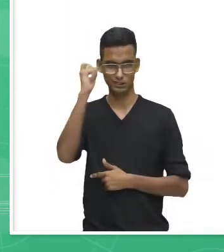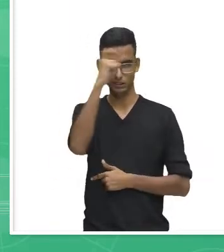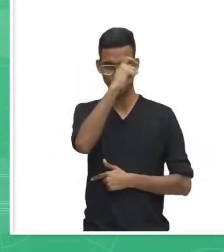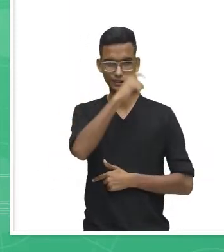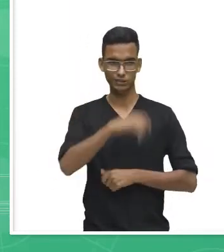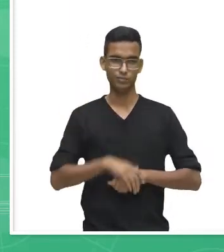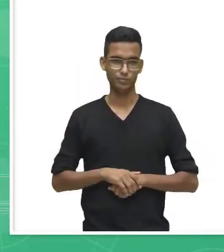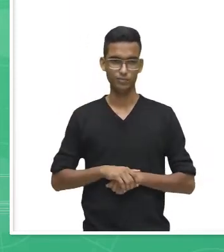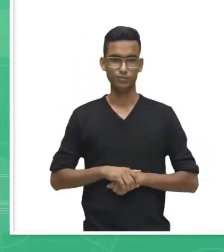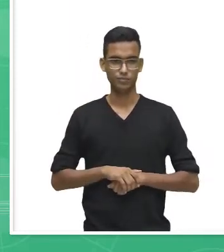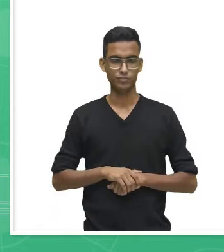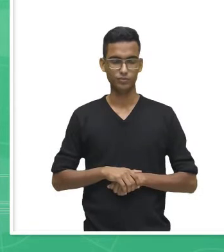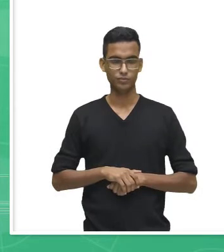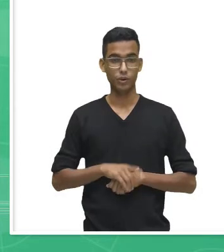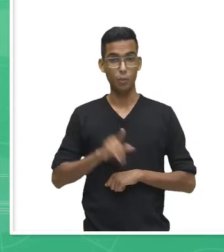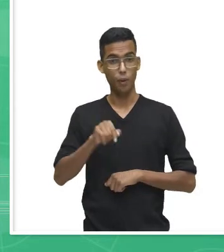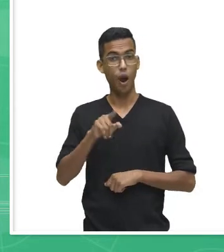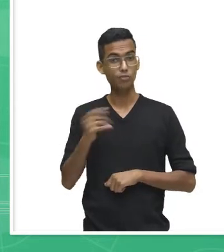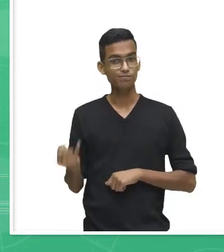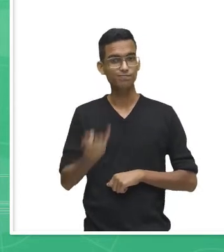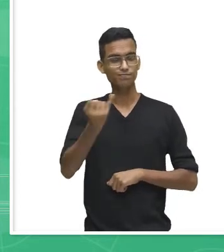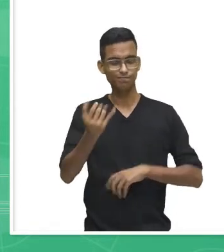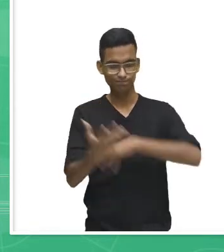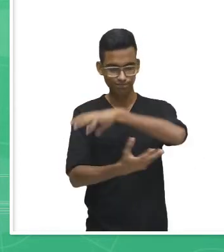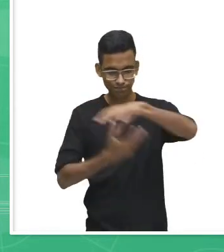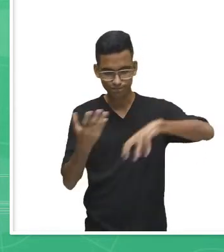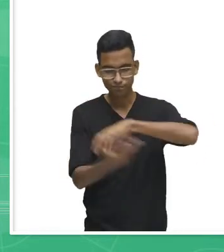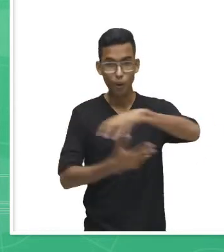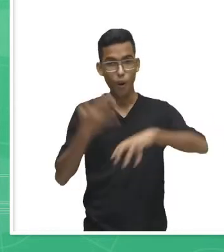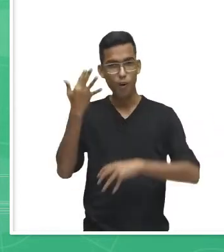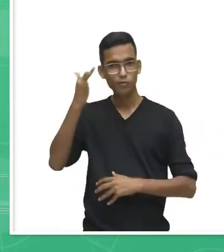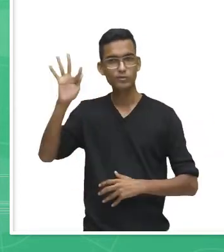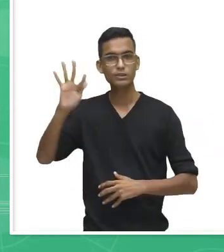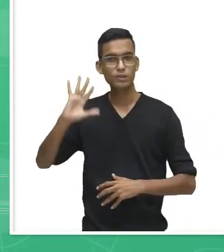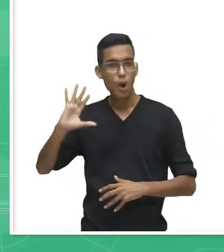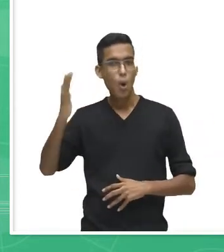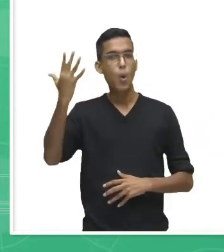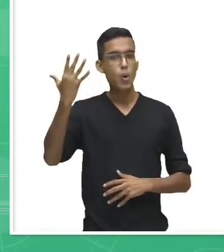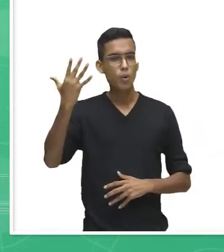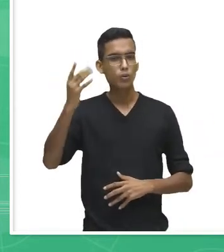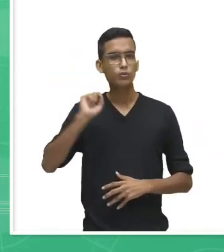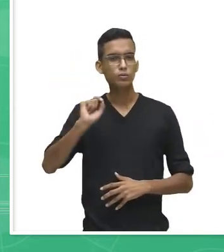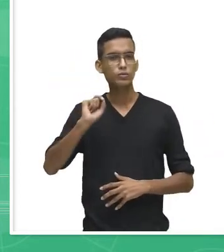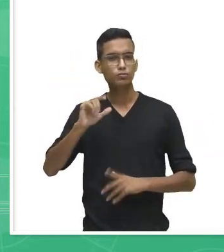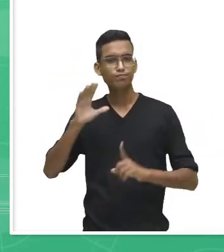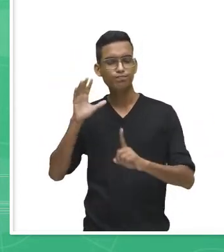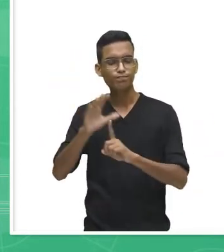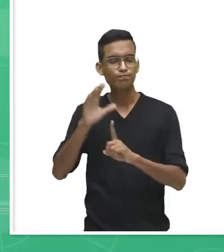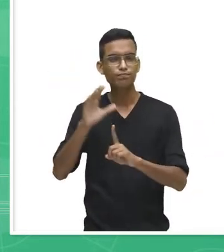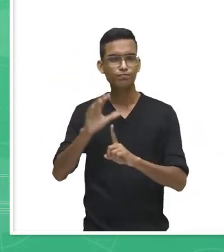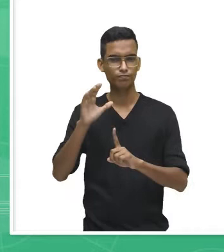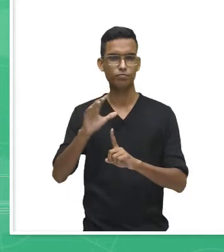importantíssimo para que essa revolução aconteça a influência dos